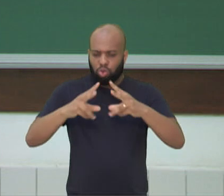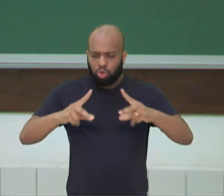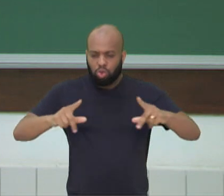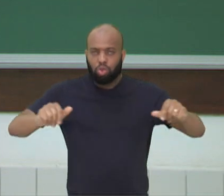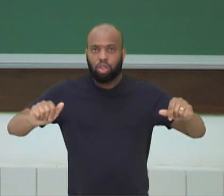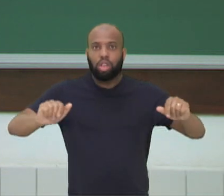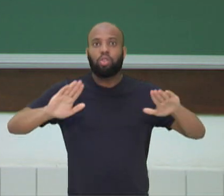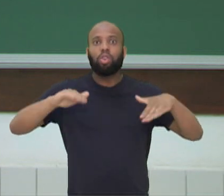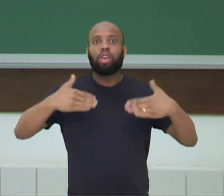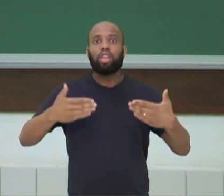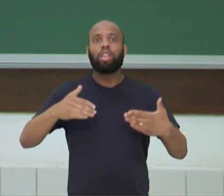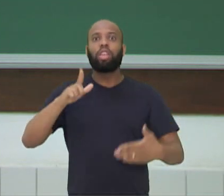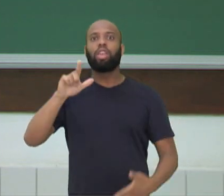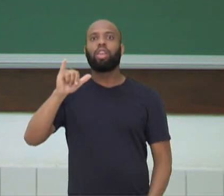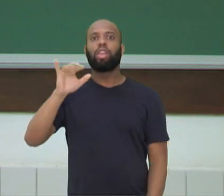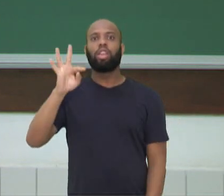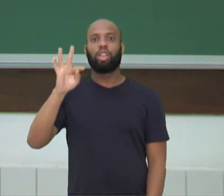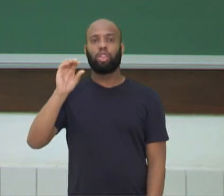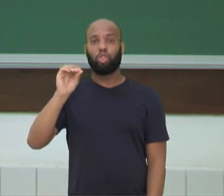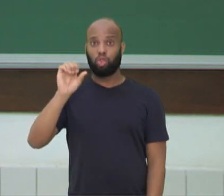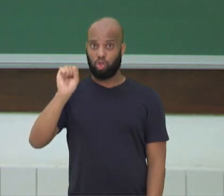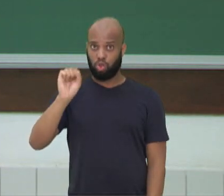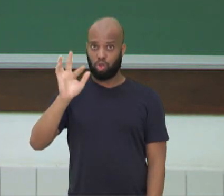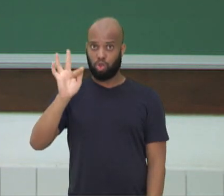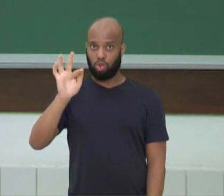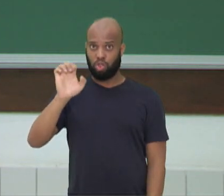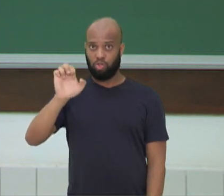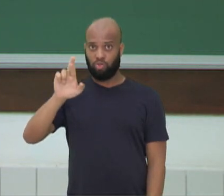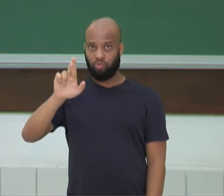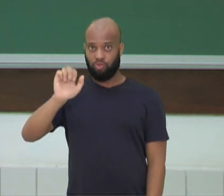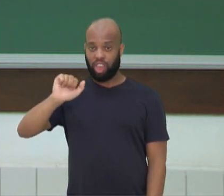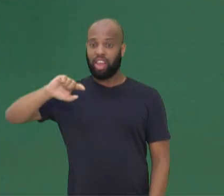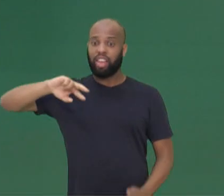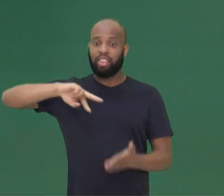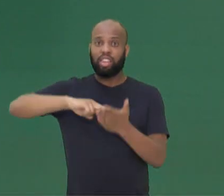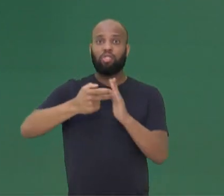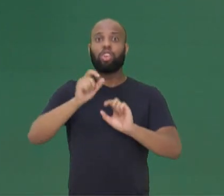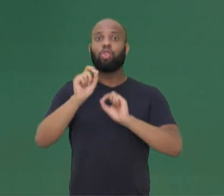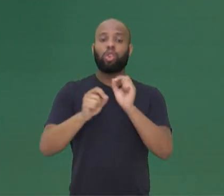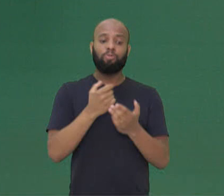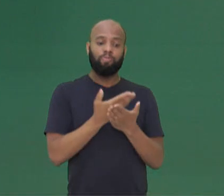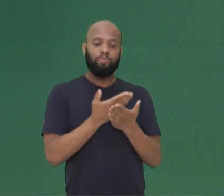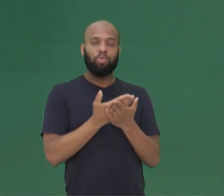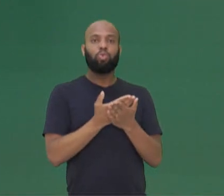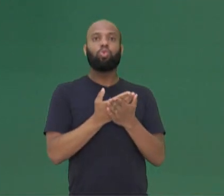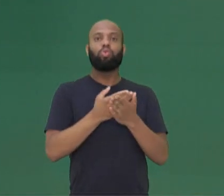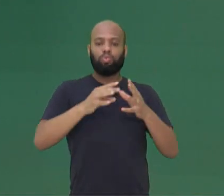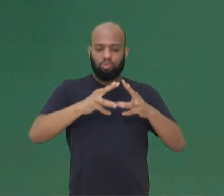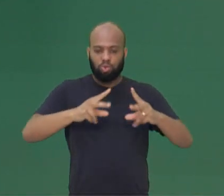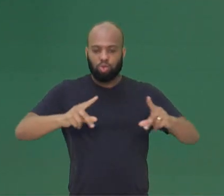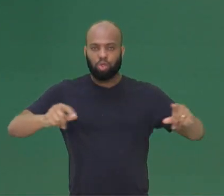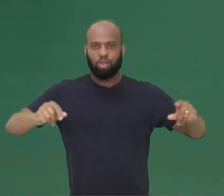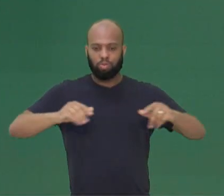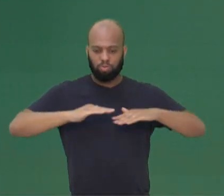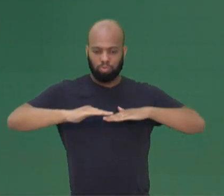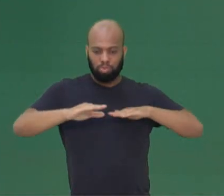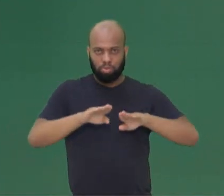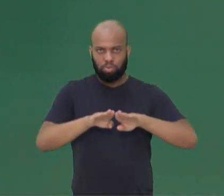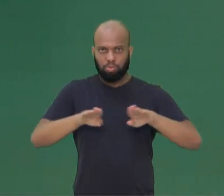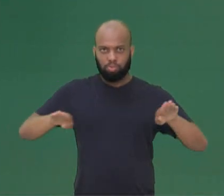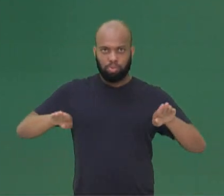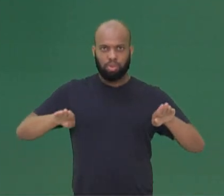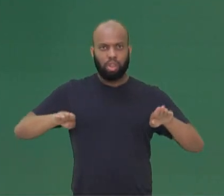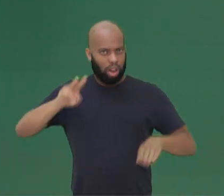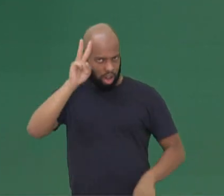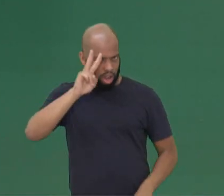estamos falando do solo. Mas antes da gente começar a nossa aula, lembra dos nossos combinados? Tá num lugar calmo para